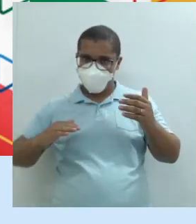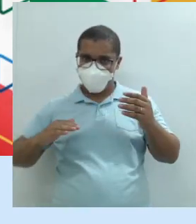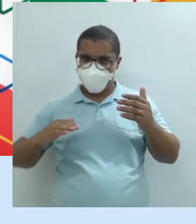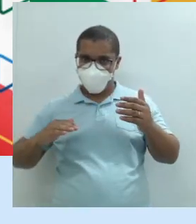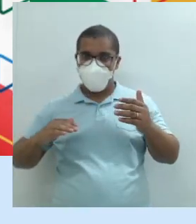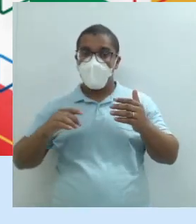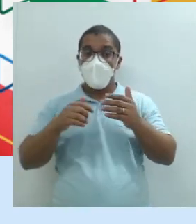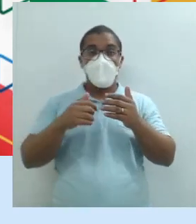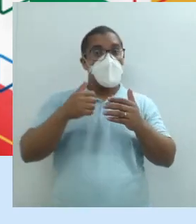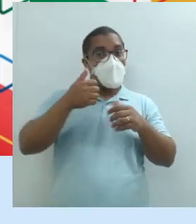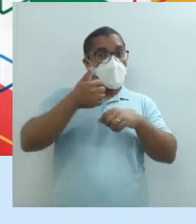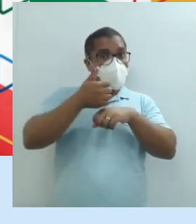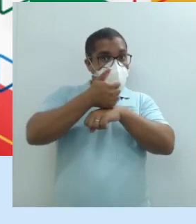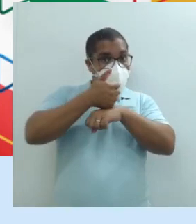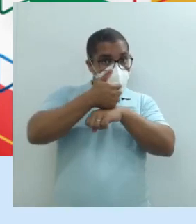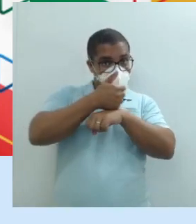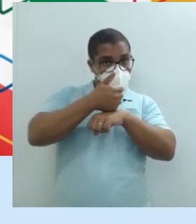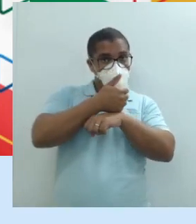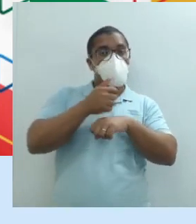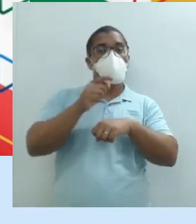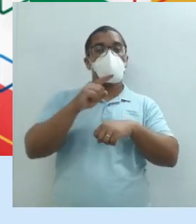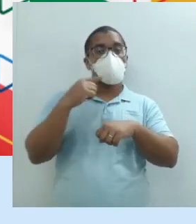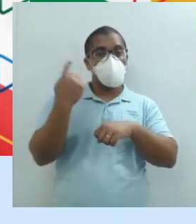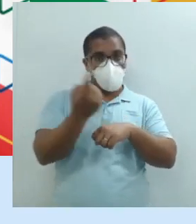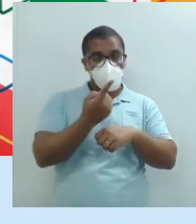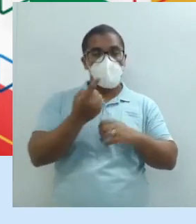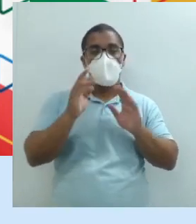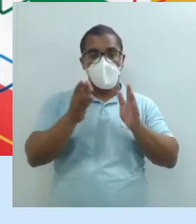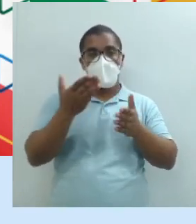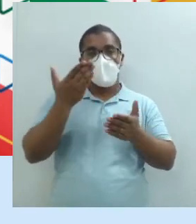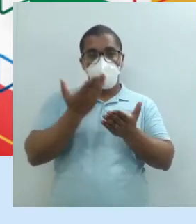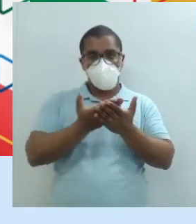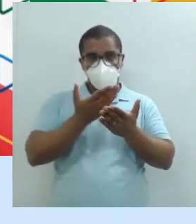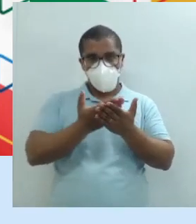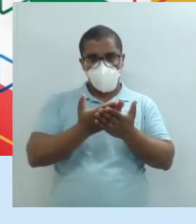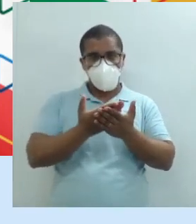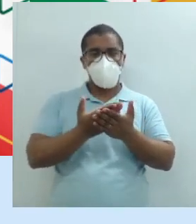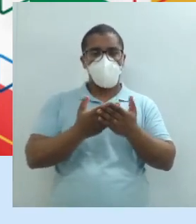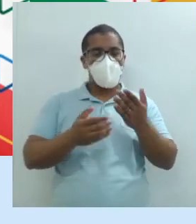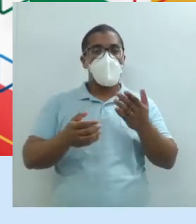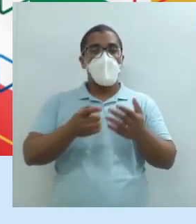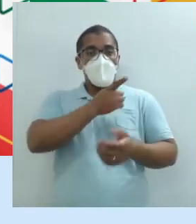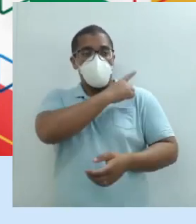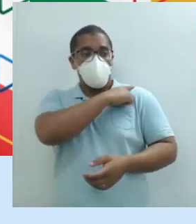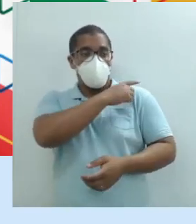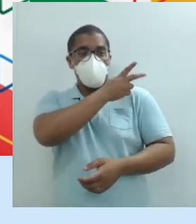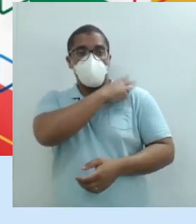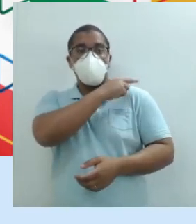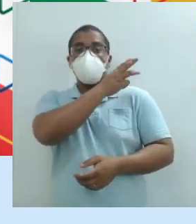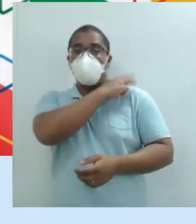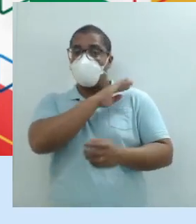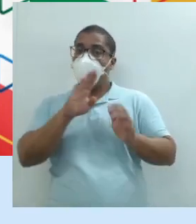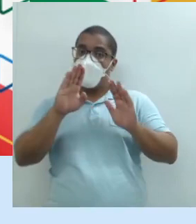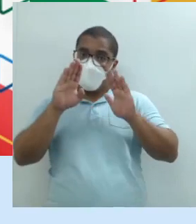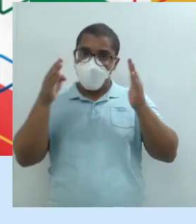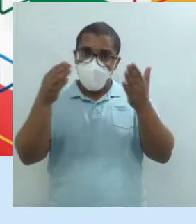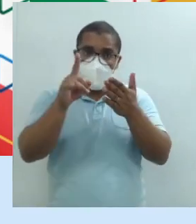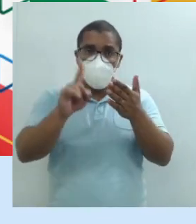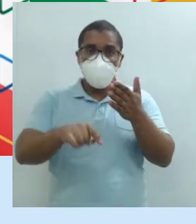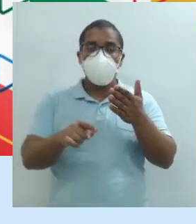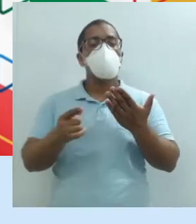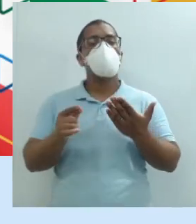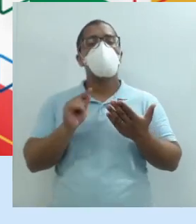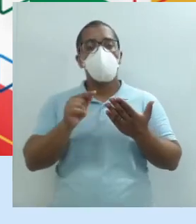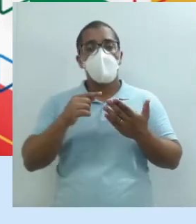primeiro bimestre, nós trabalhamos, no primeiro ano, no segundo e no terceiro, com todos os anos, a